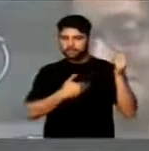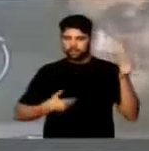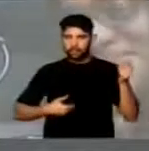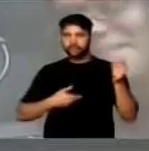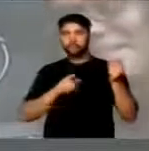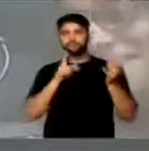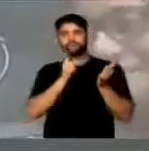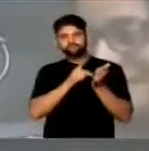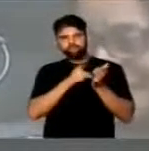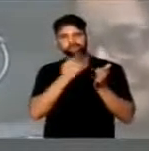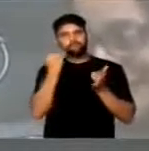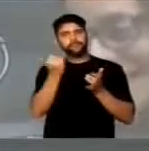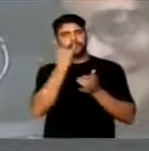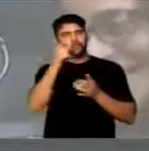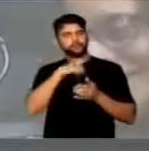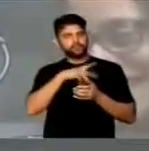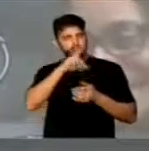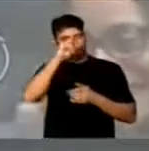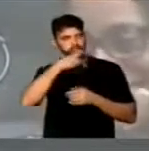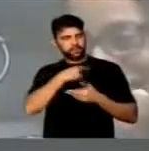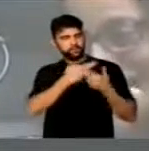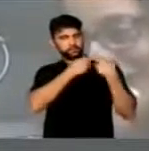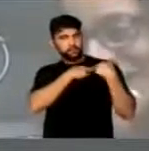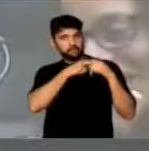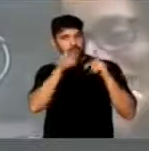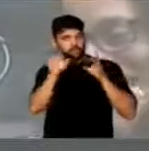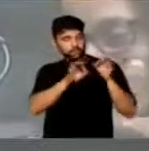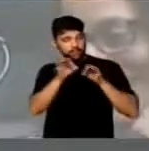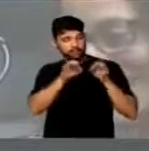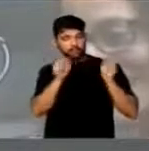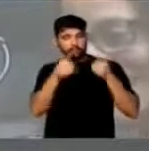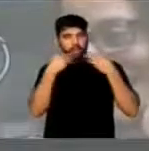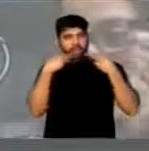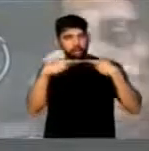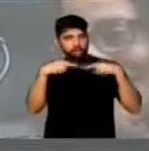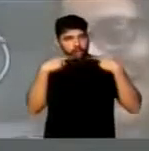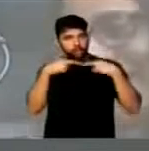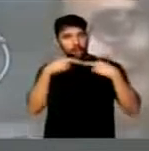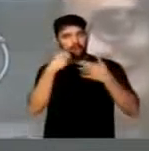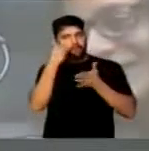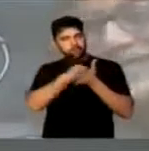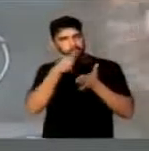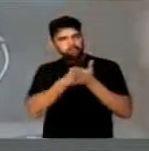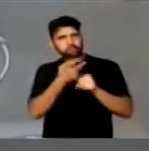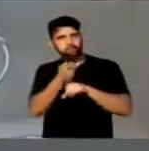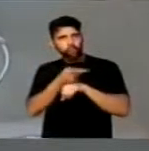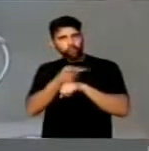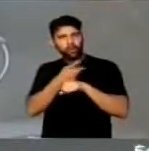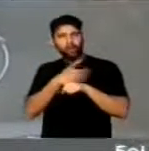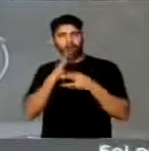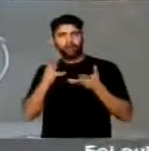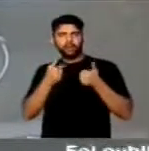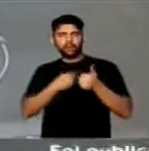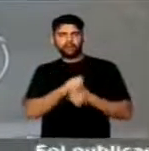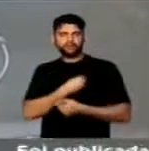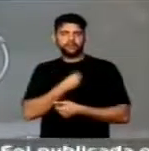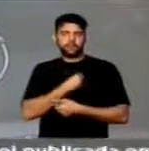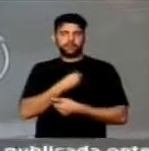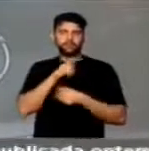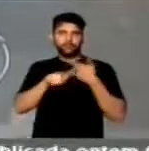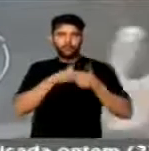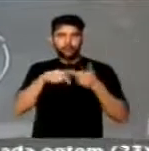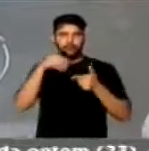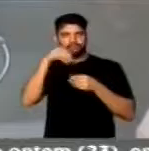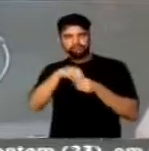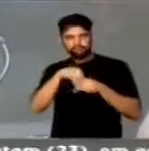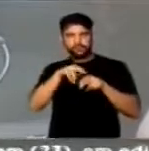pública, que é a sua atribuição principal, mas se organizarem para buscar melhores condições de trabalho e melhor